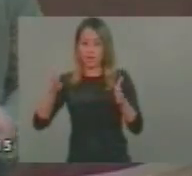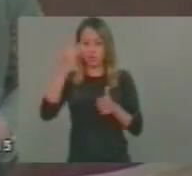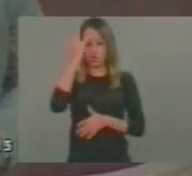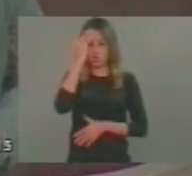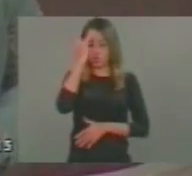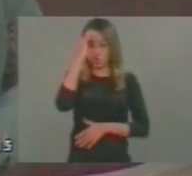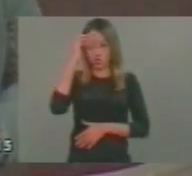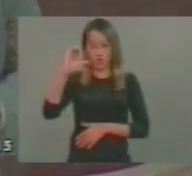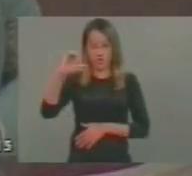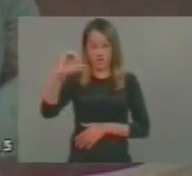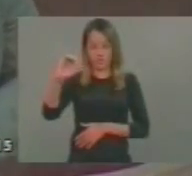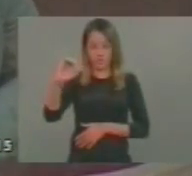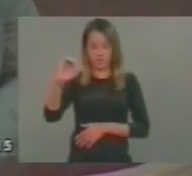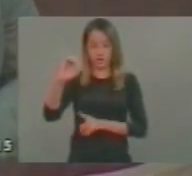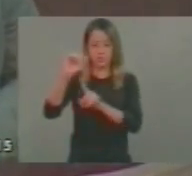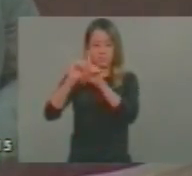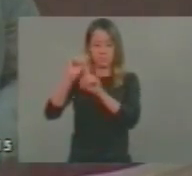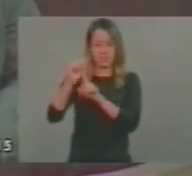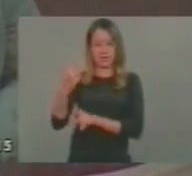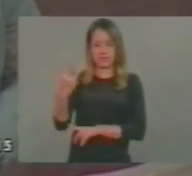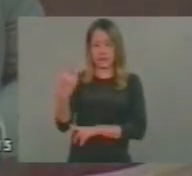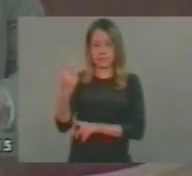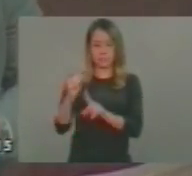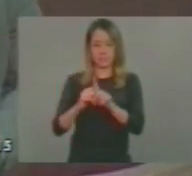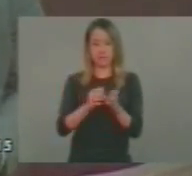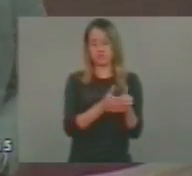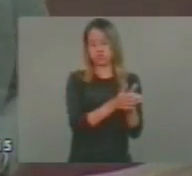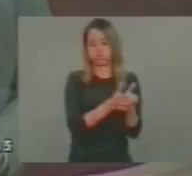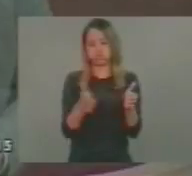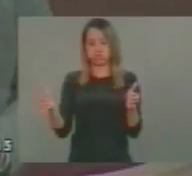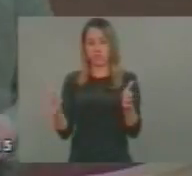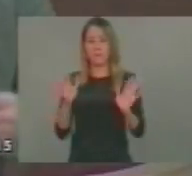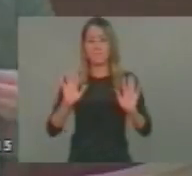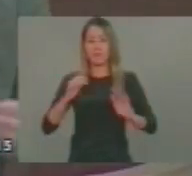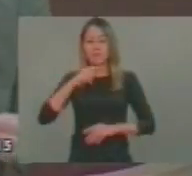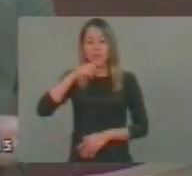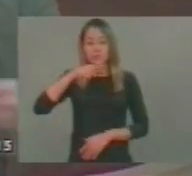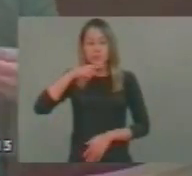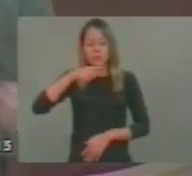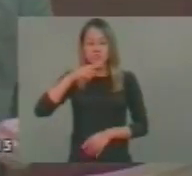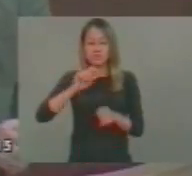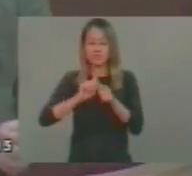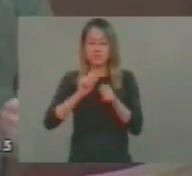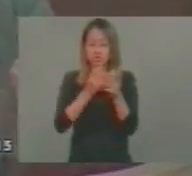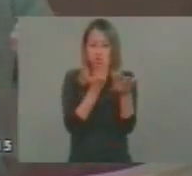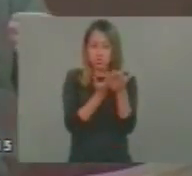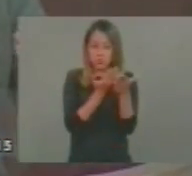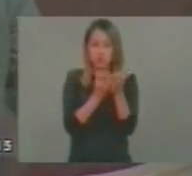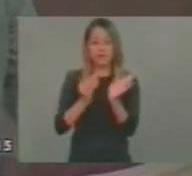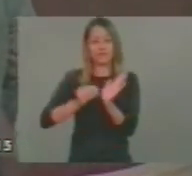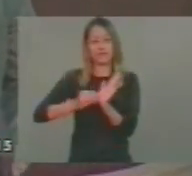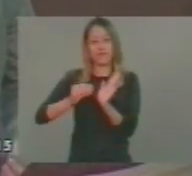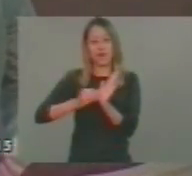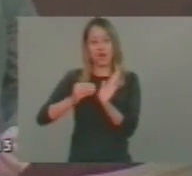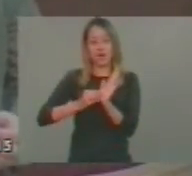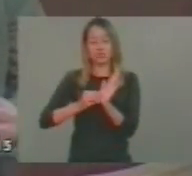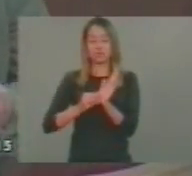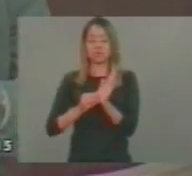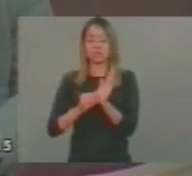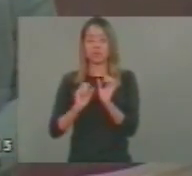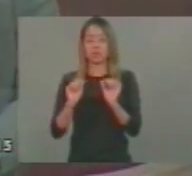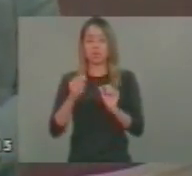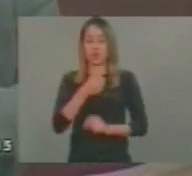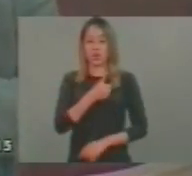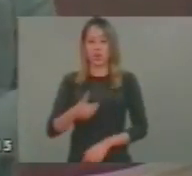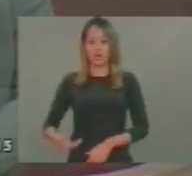O deputado Bruno Pedrosa, do PSC, cobrou do governo do estado o estudo de viabilidade técnica para a implantação da Universidade Federal